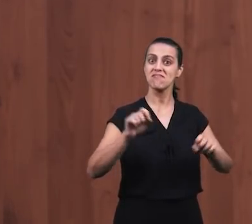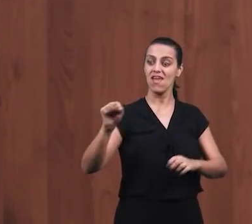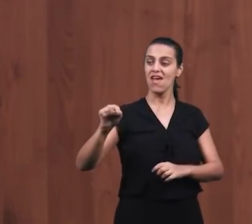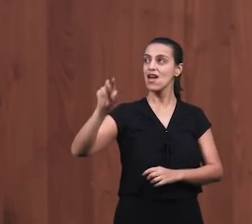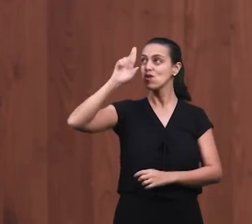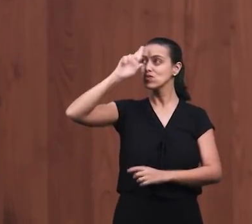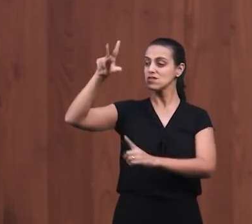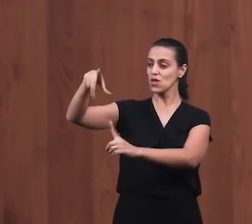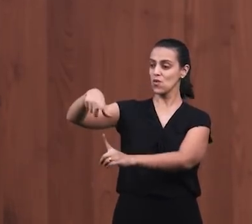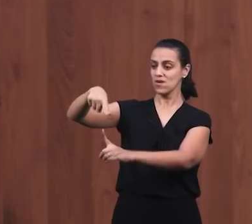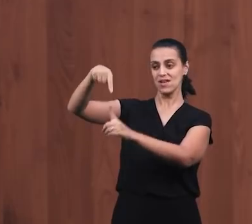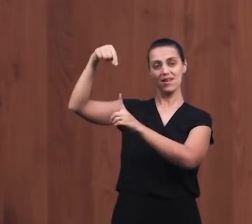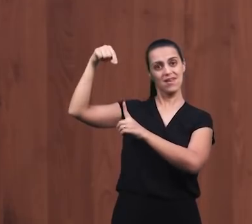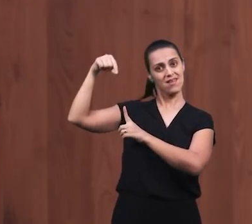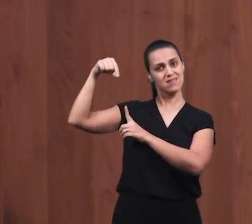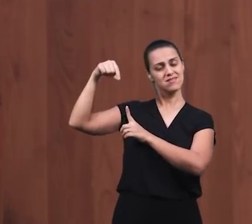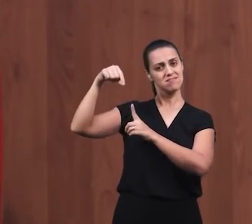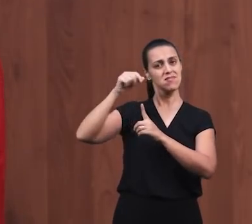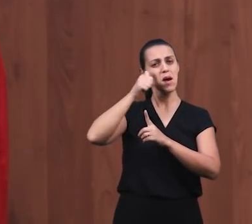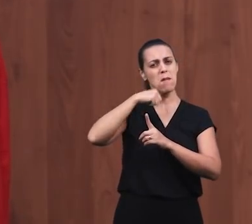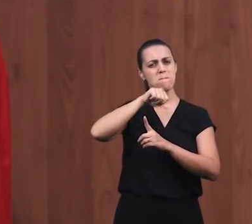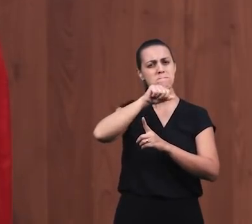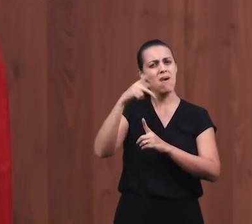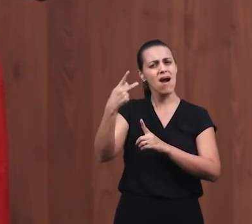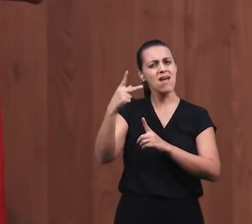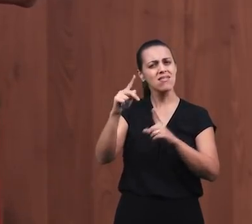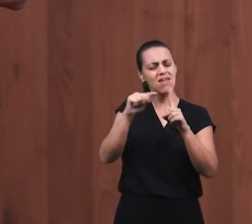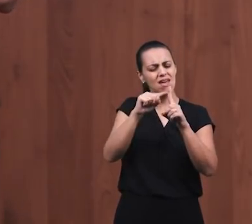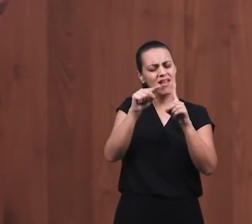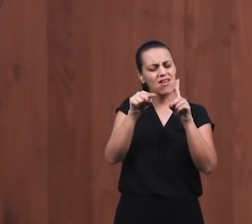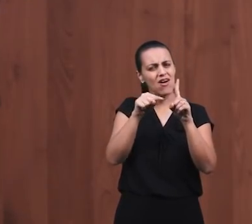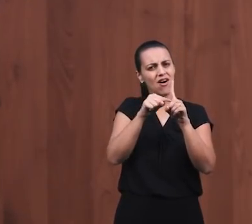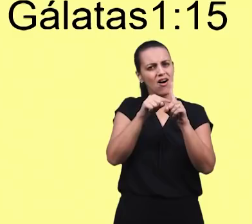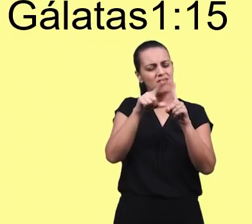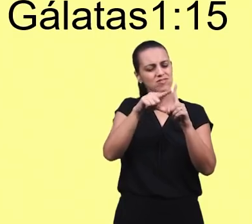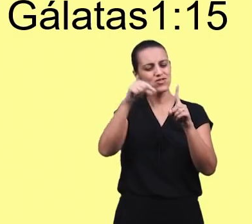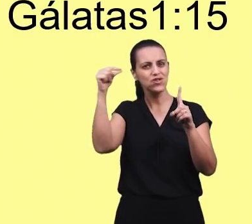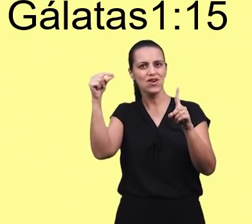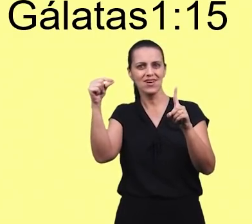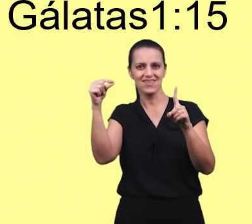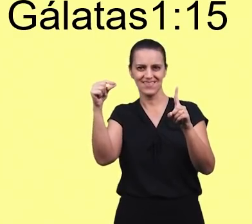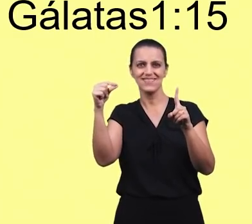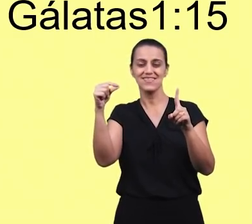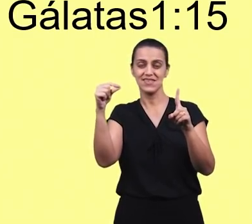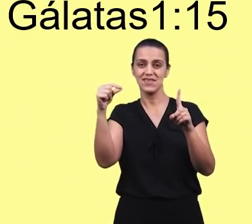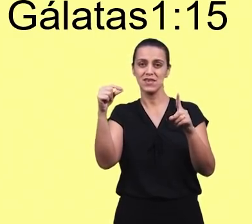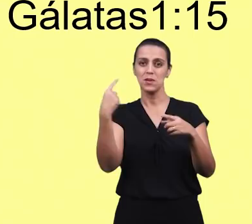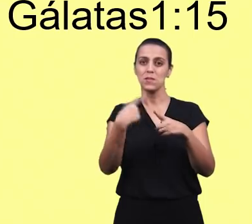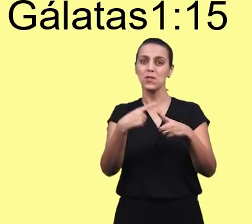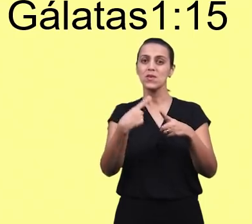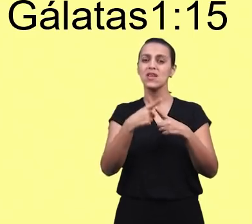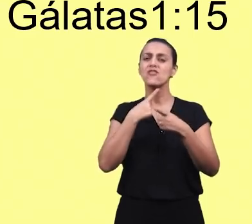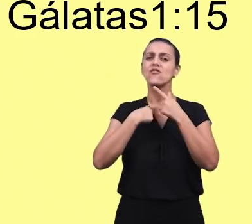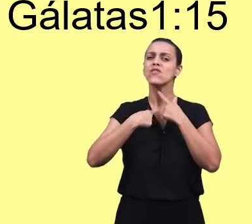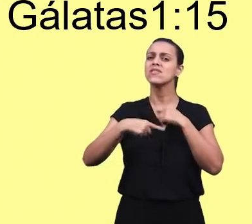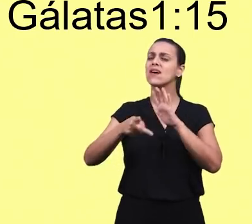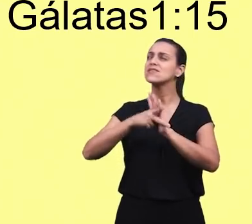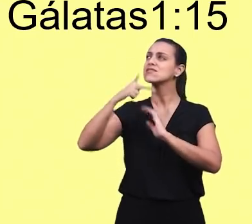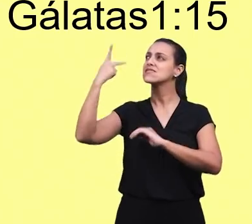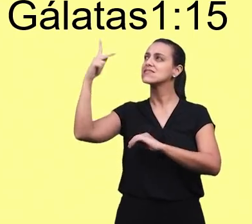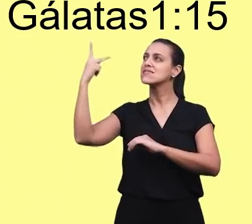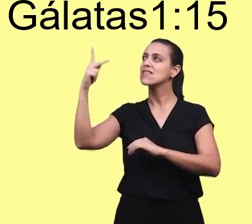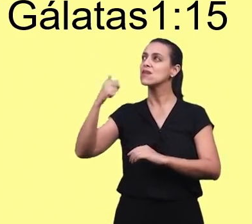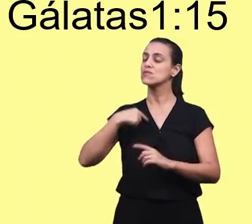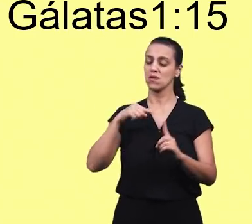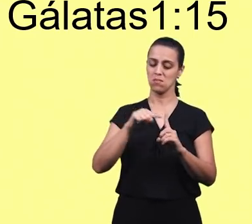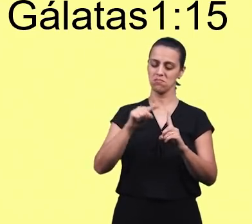foi escolhido por Deus desde o ventre da mãe. Olha o que a Bíblia nos diz. Mas quando aprove a Deus que desde o ventre da